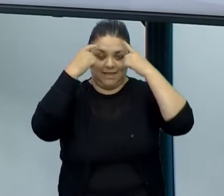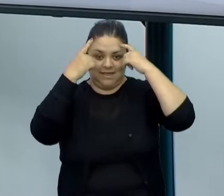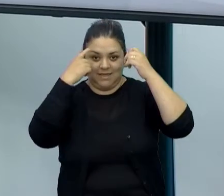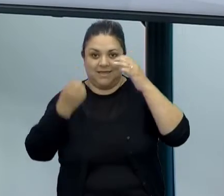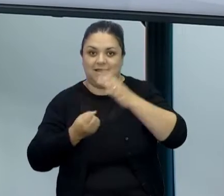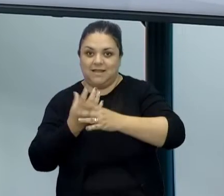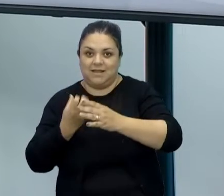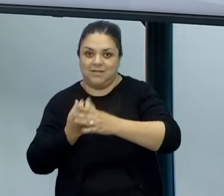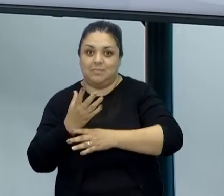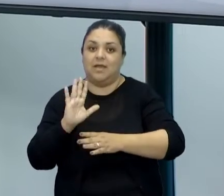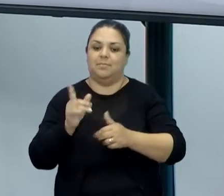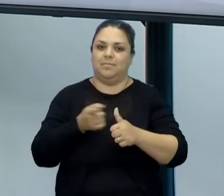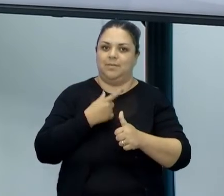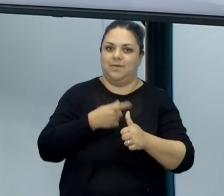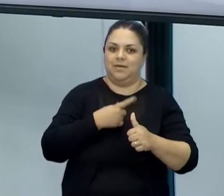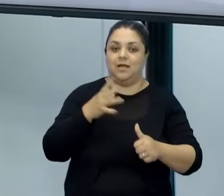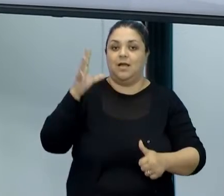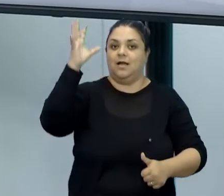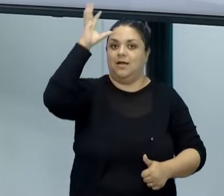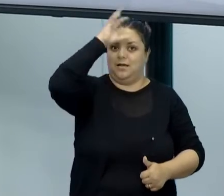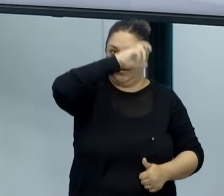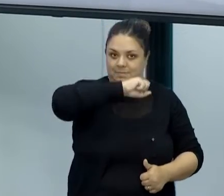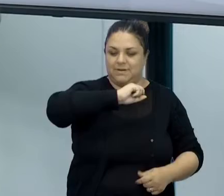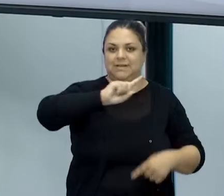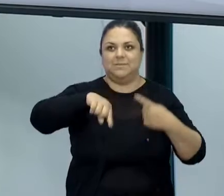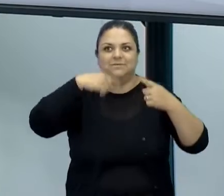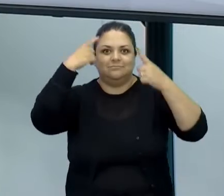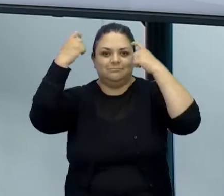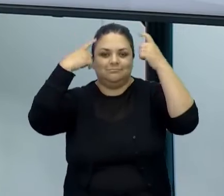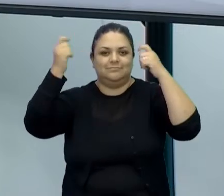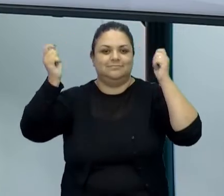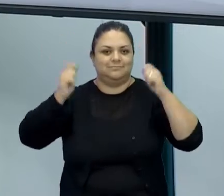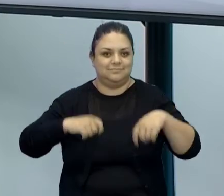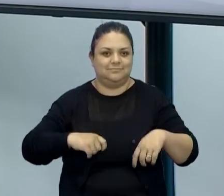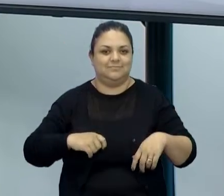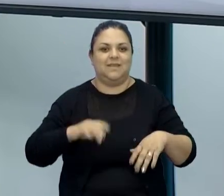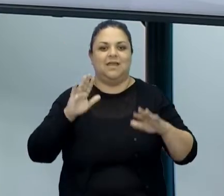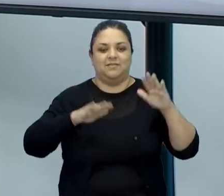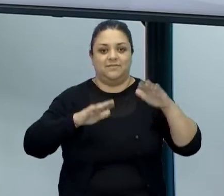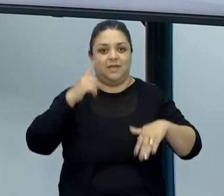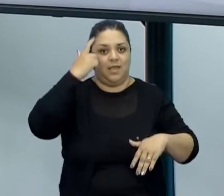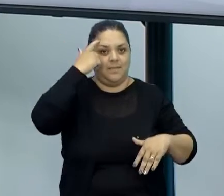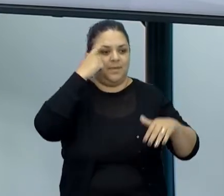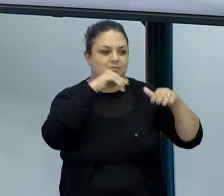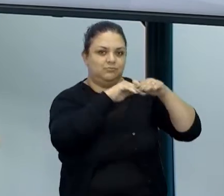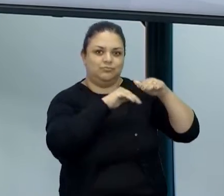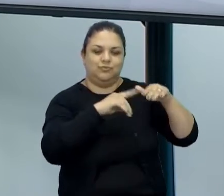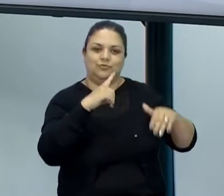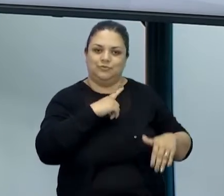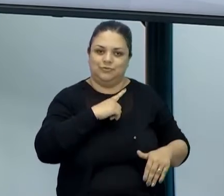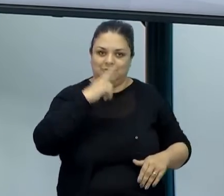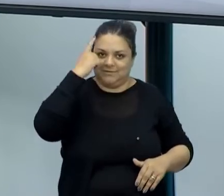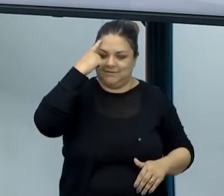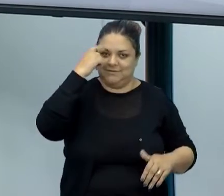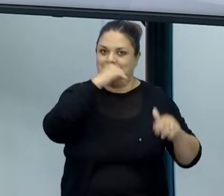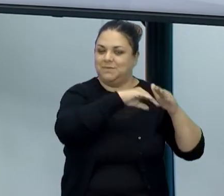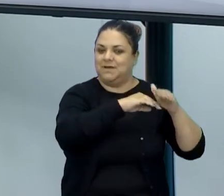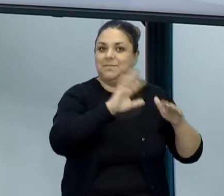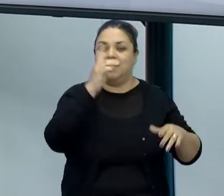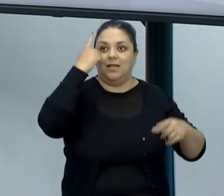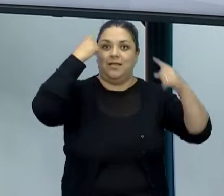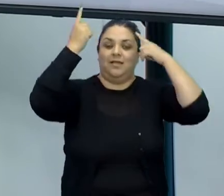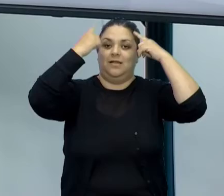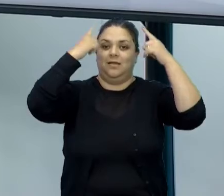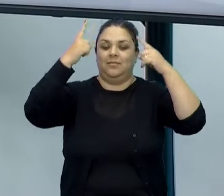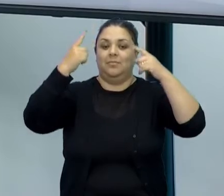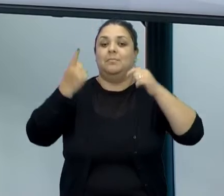sem aprender antes, né? Existem muita coisa que está dentro da nossa cabeça aqui, mas para a gente fazer aquilo acontecer, a gente precisa